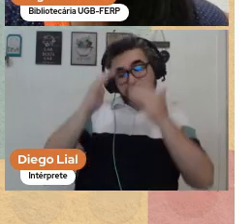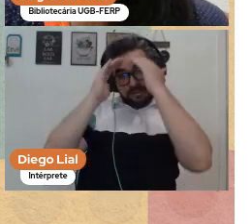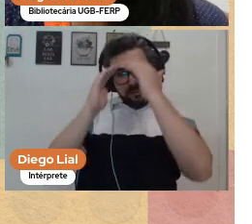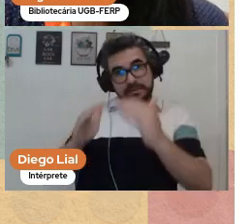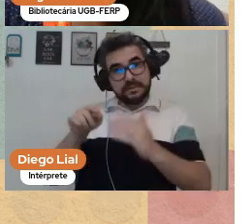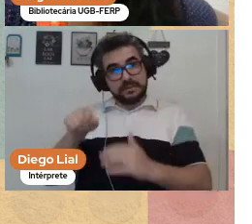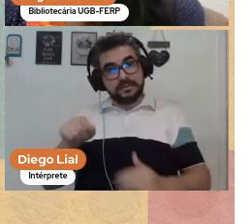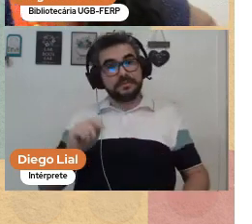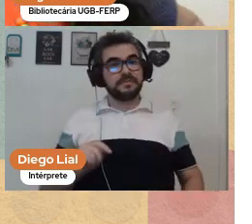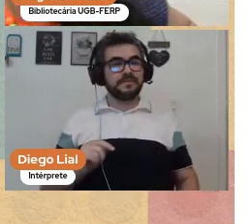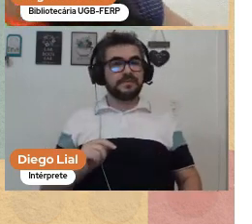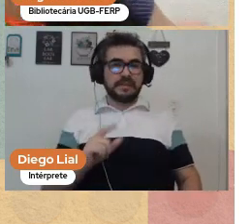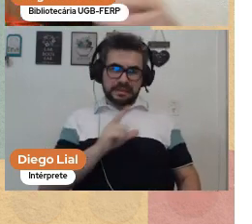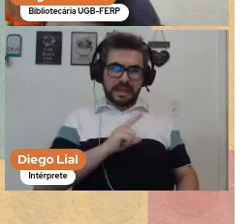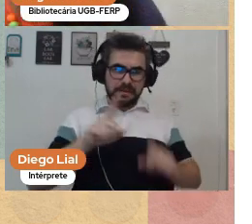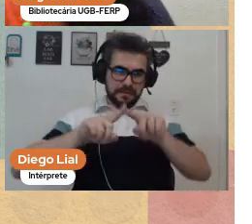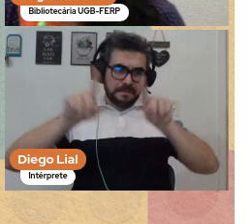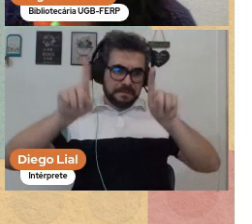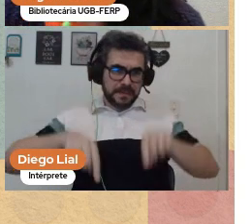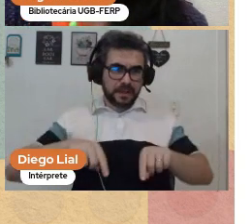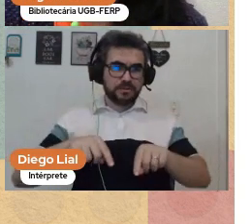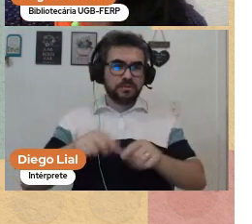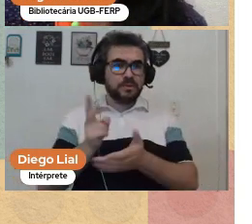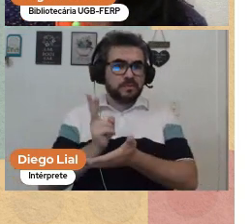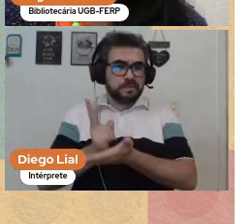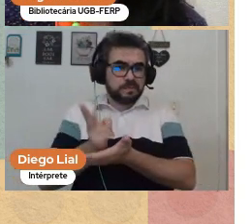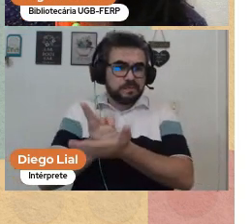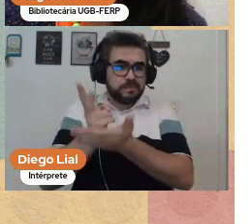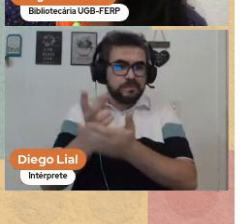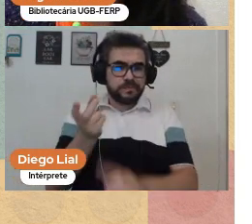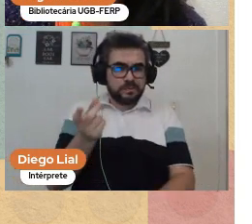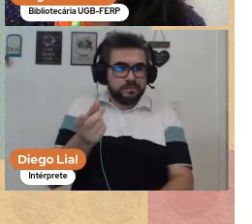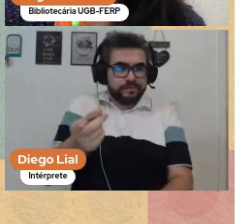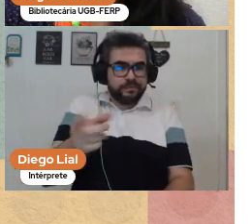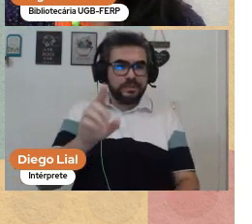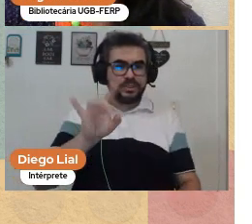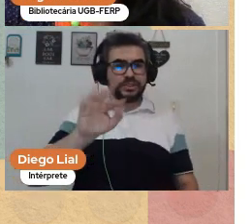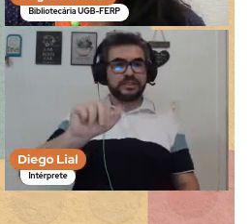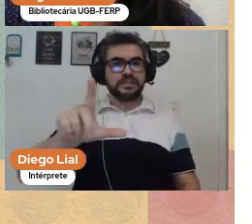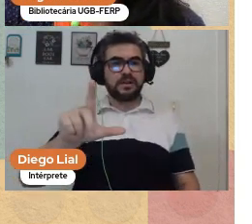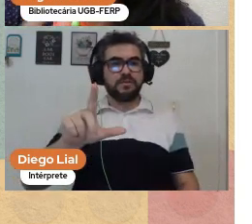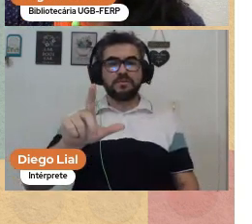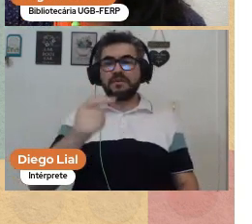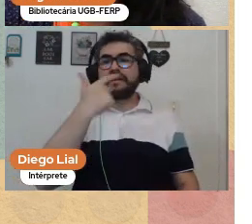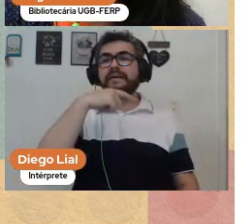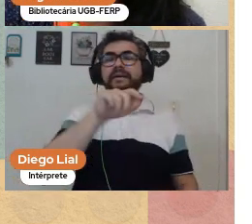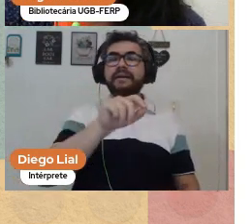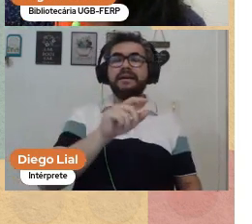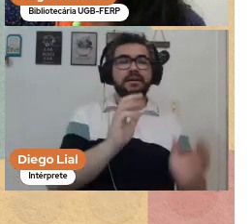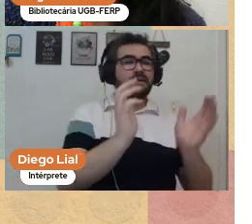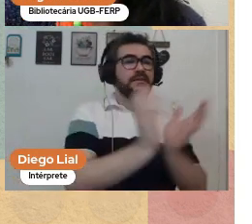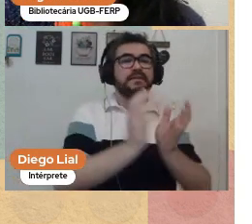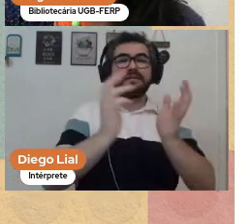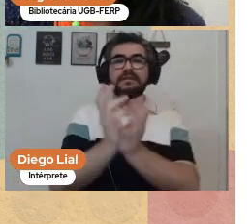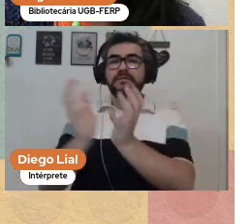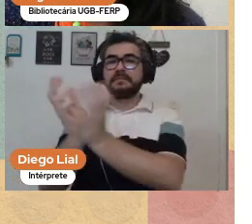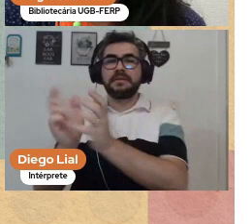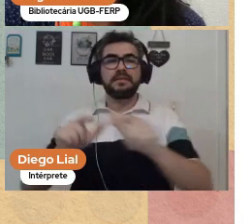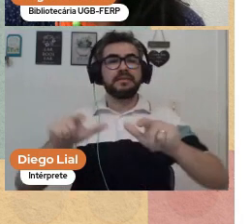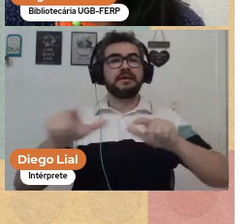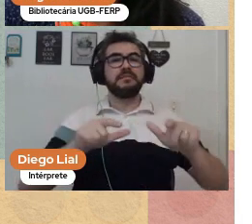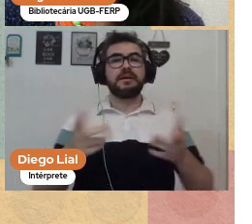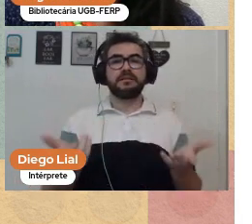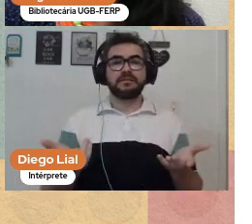e quais são as responsabilidades, as equipes, o que vai ficar definido sobre a ferramenta, que é